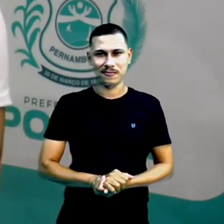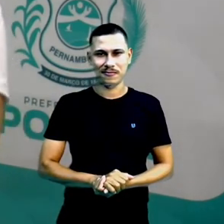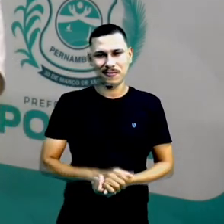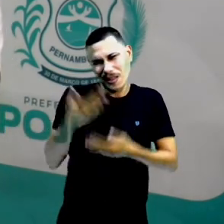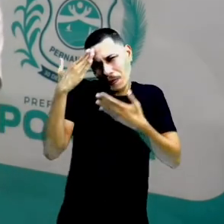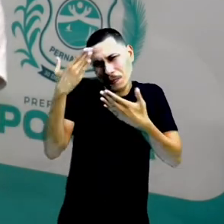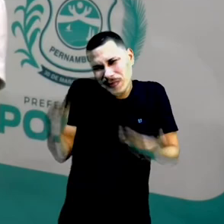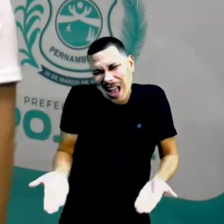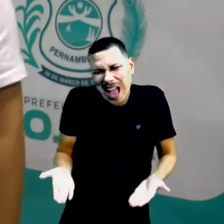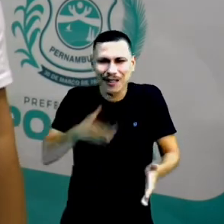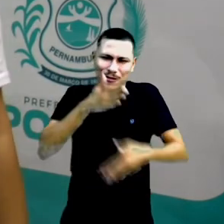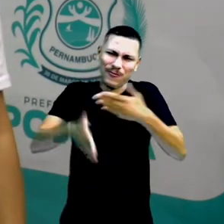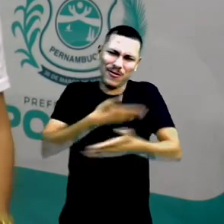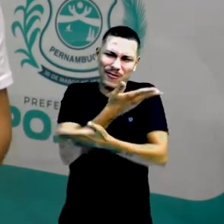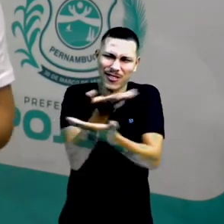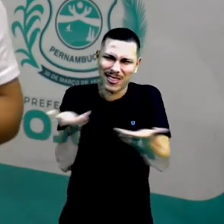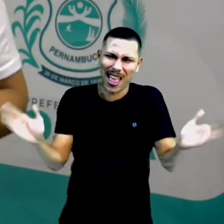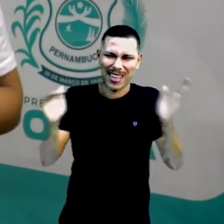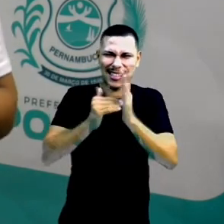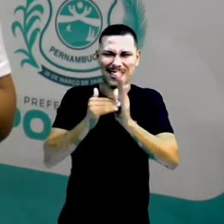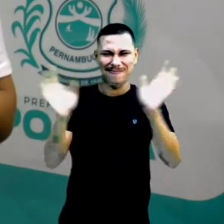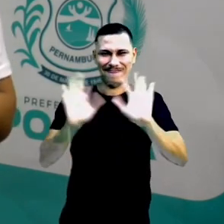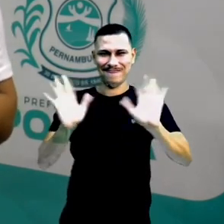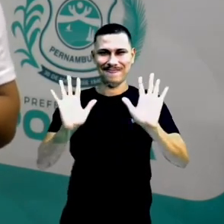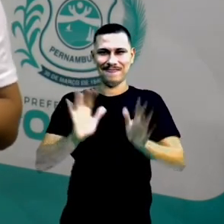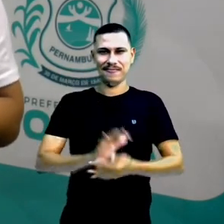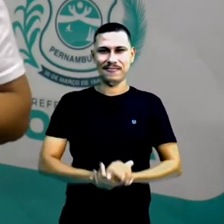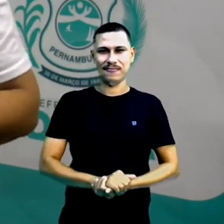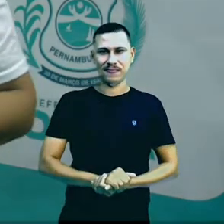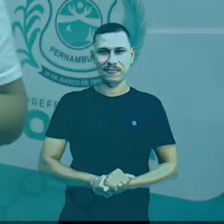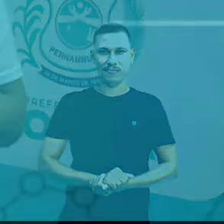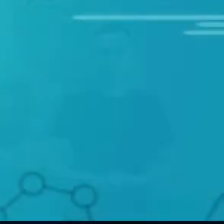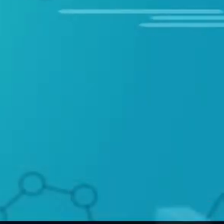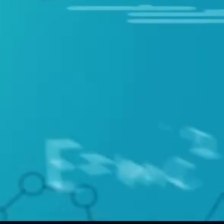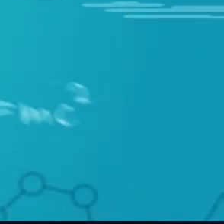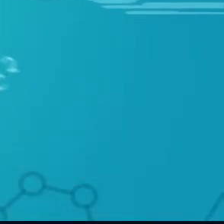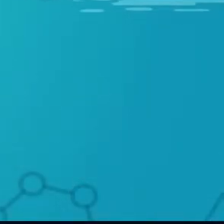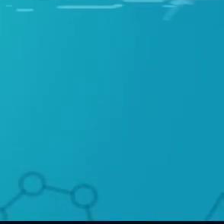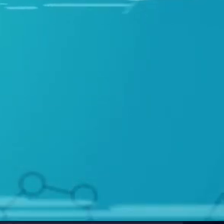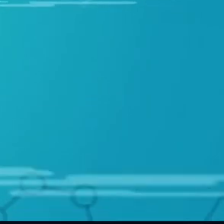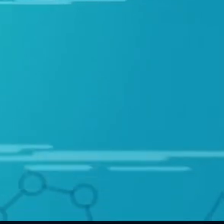a grata por sua participação e até a próxima aula